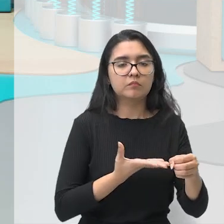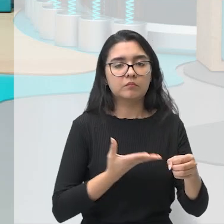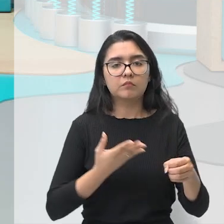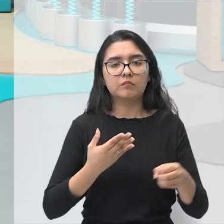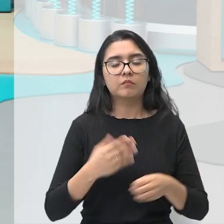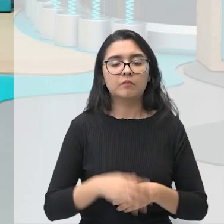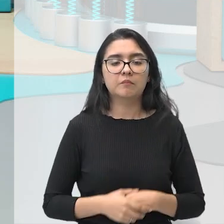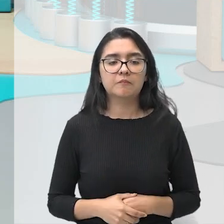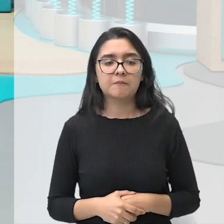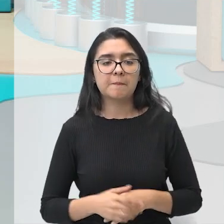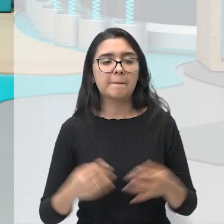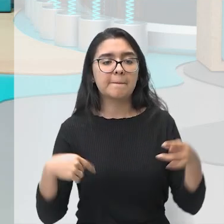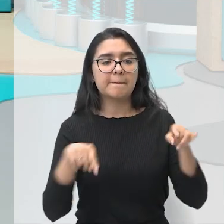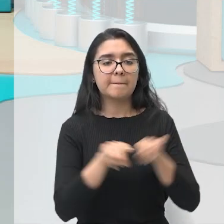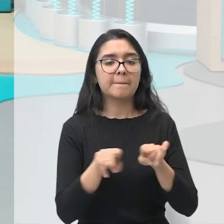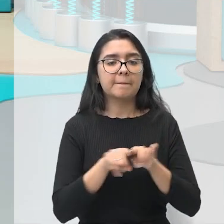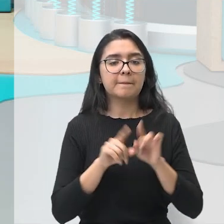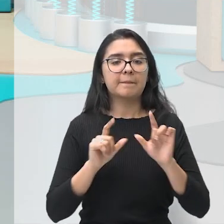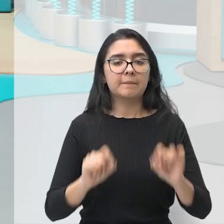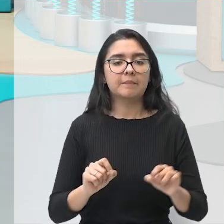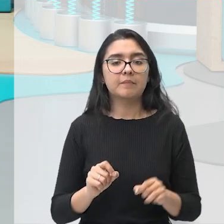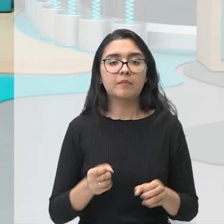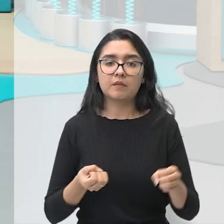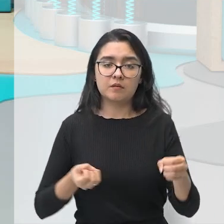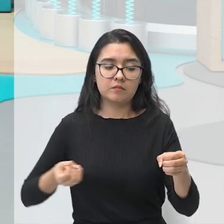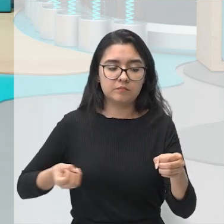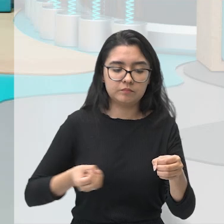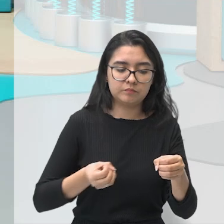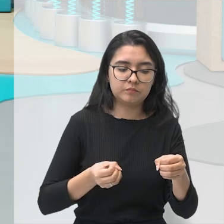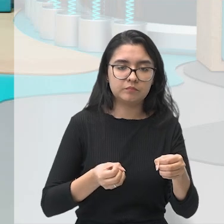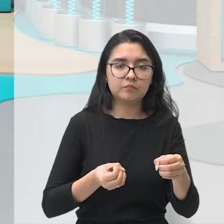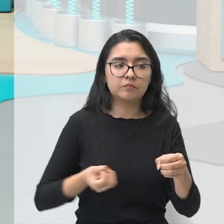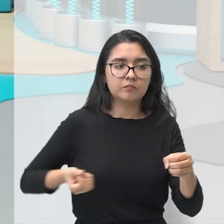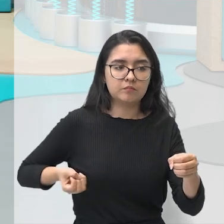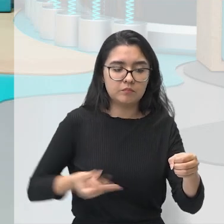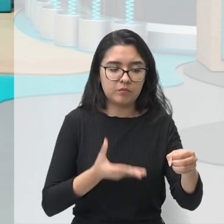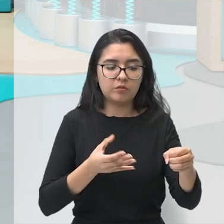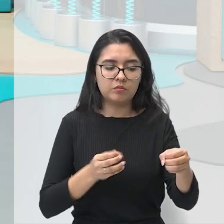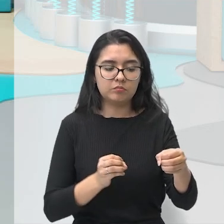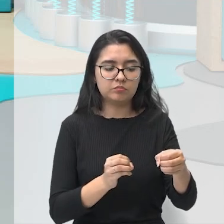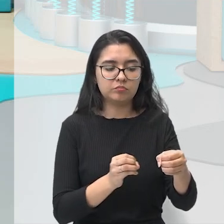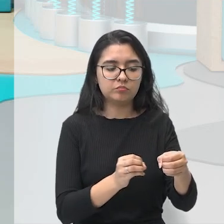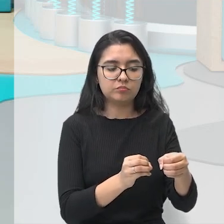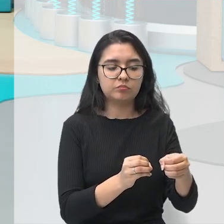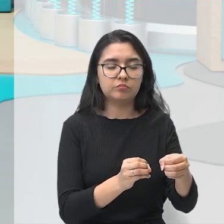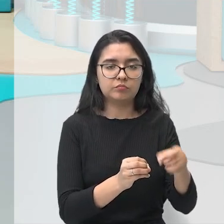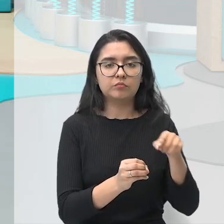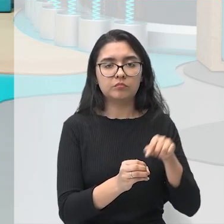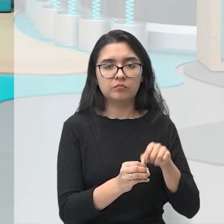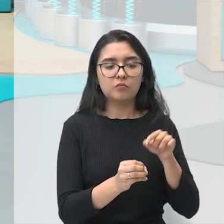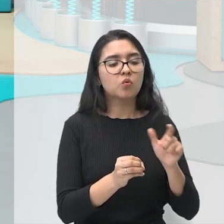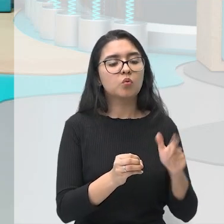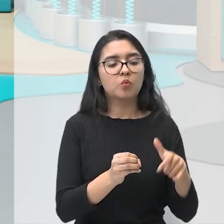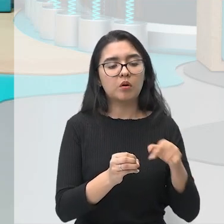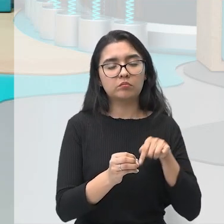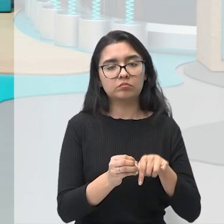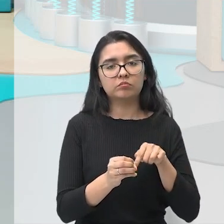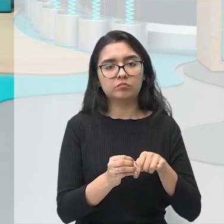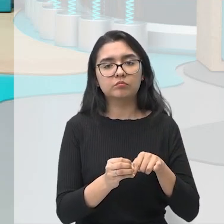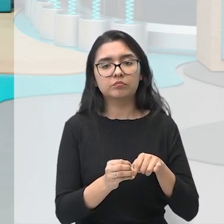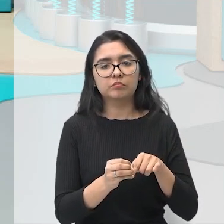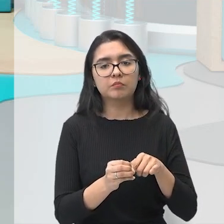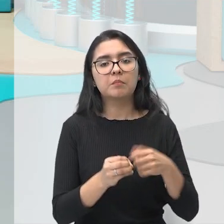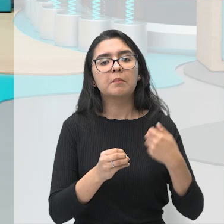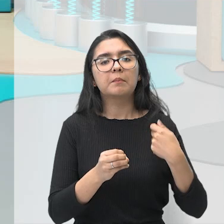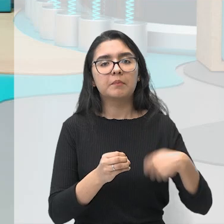E aí o lugar que o bolim para, onde ele ficar estático, passa a ser o ponto daquela partida, do qual as